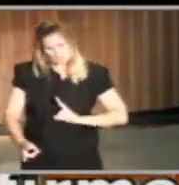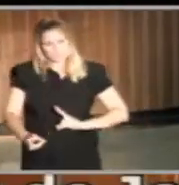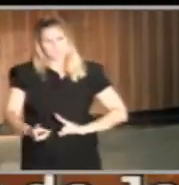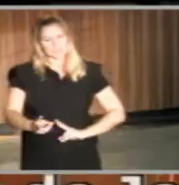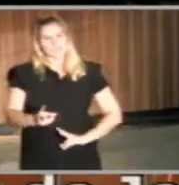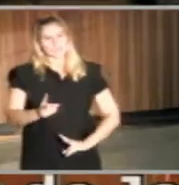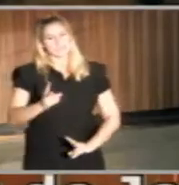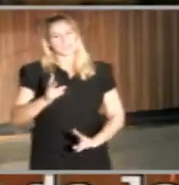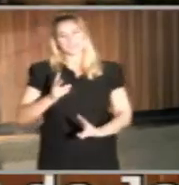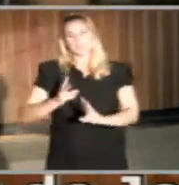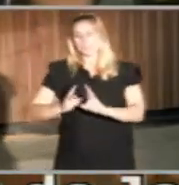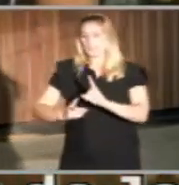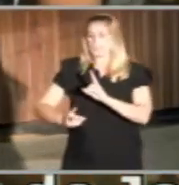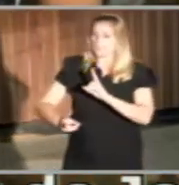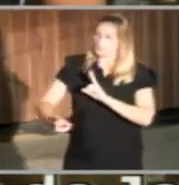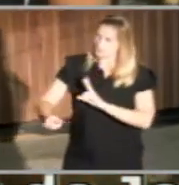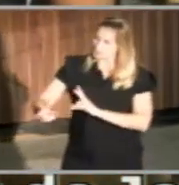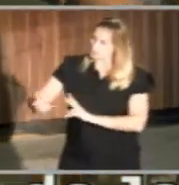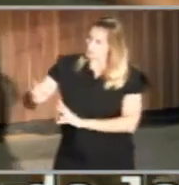firme,